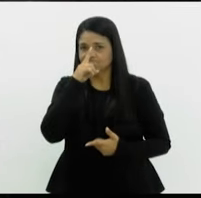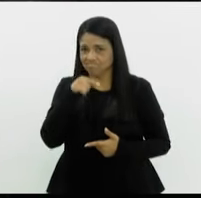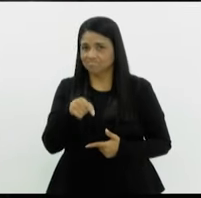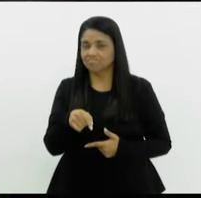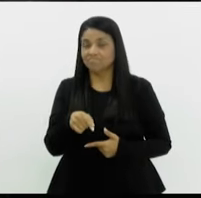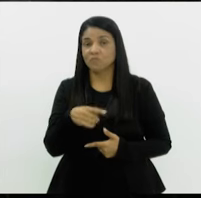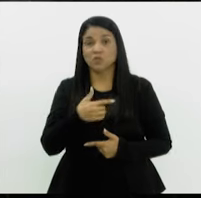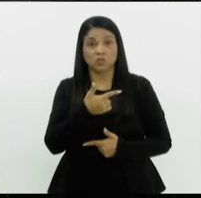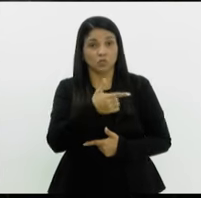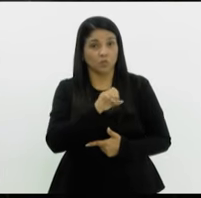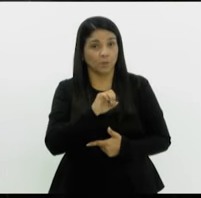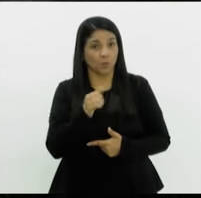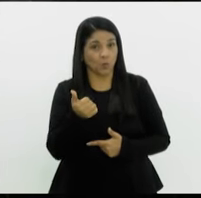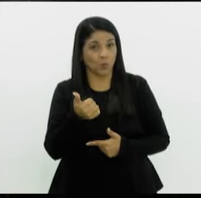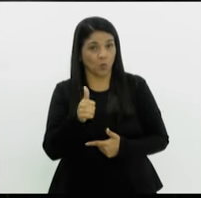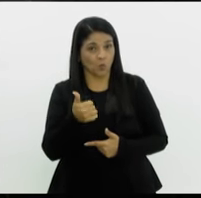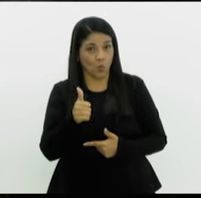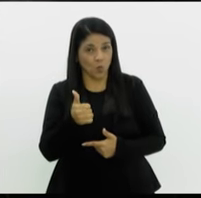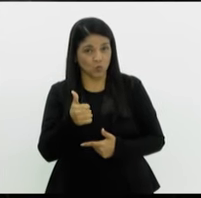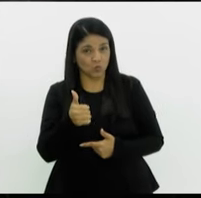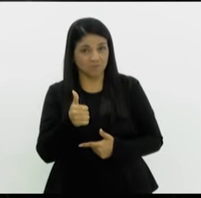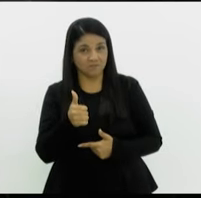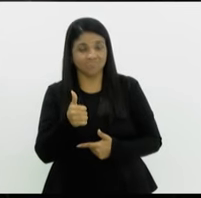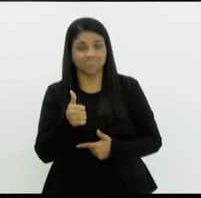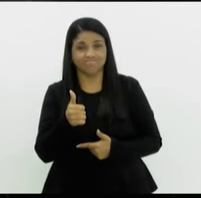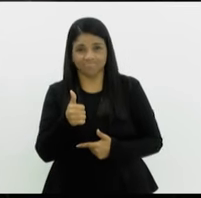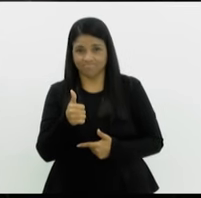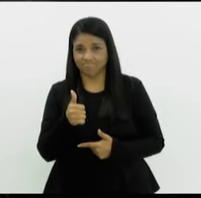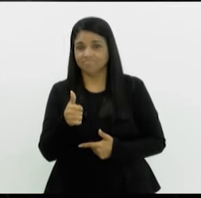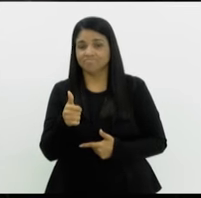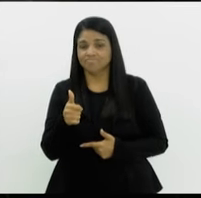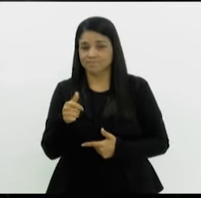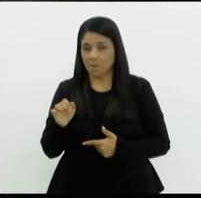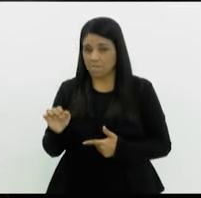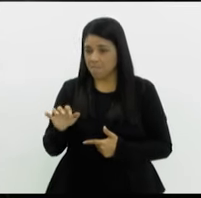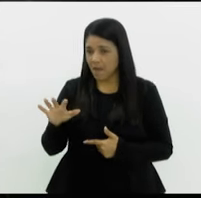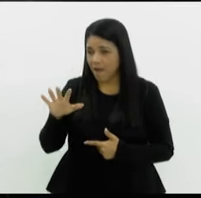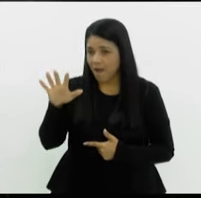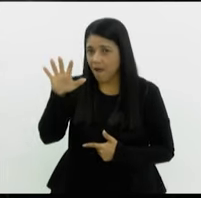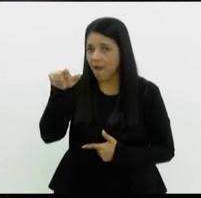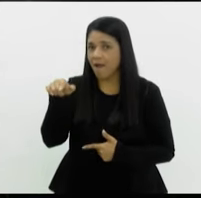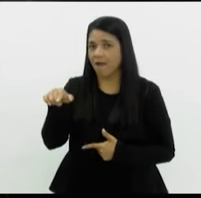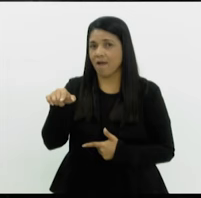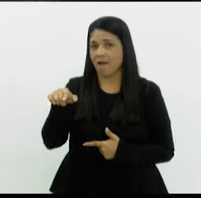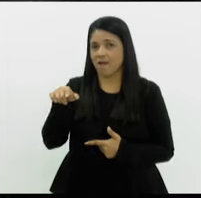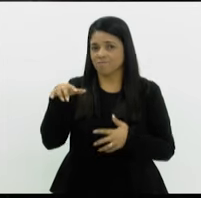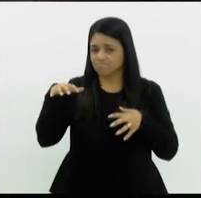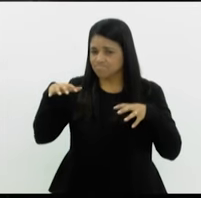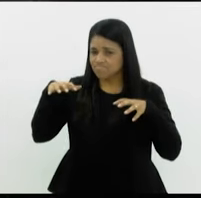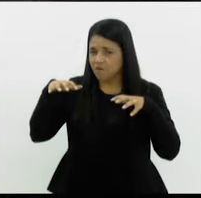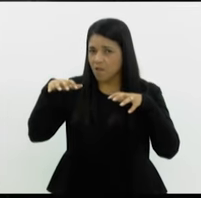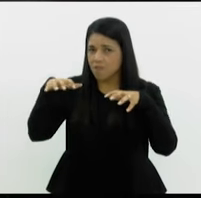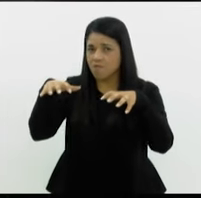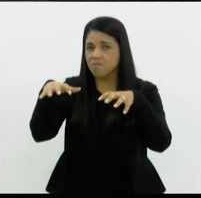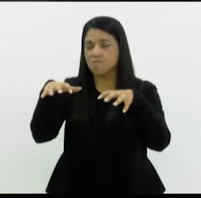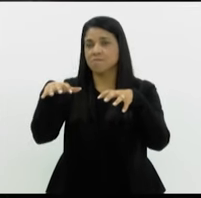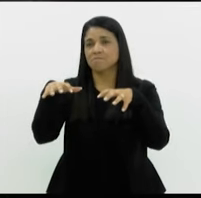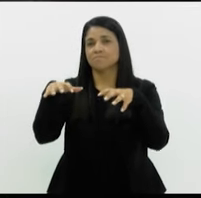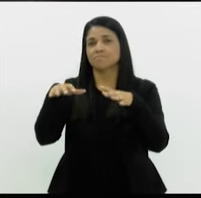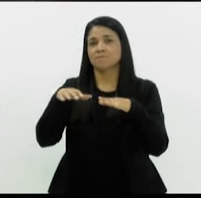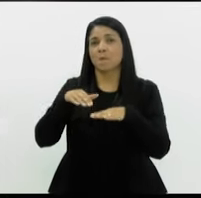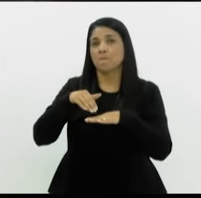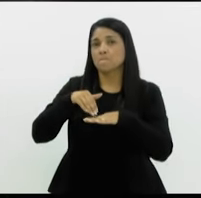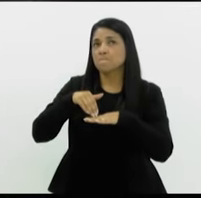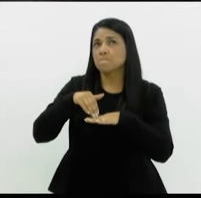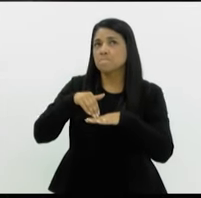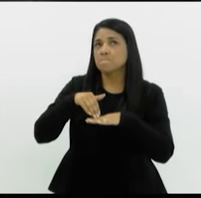2011, na grande tragédia da região serrana, amargamos quase